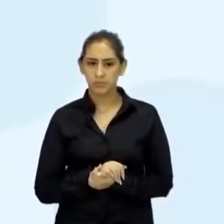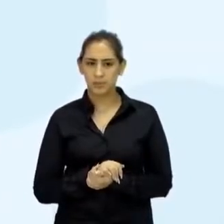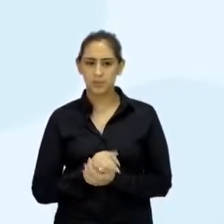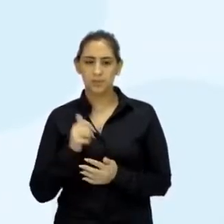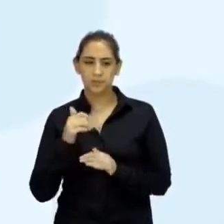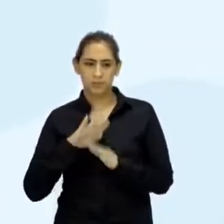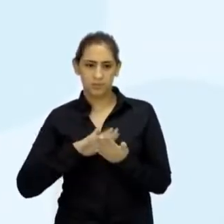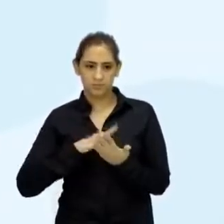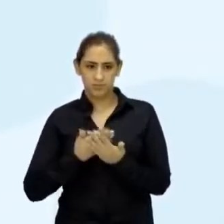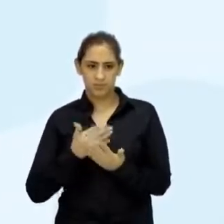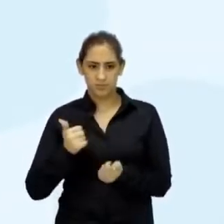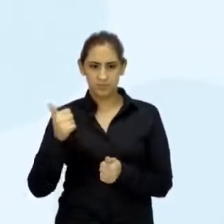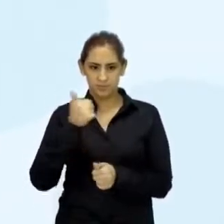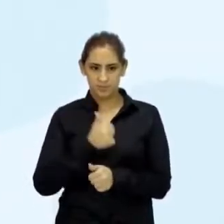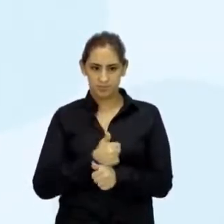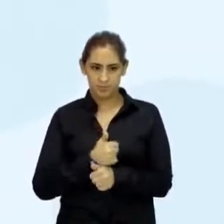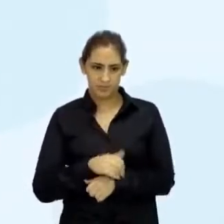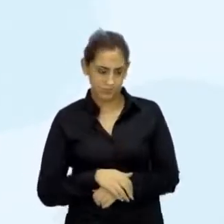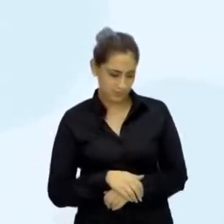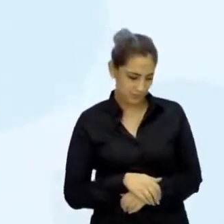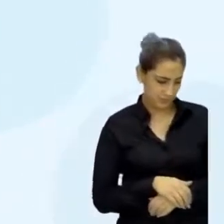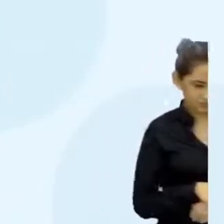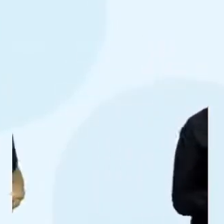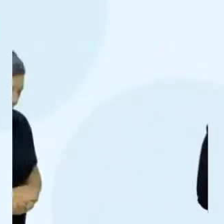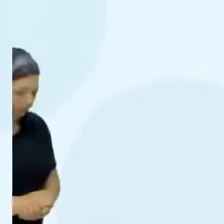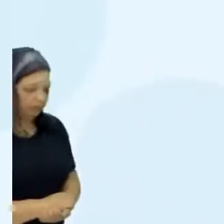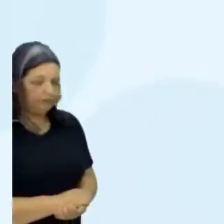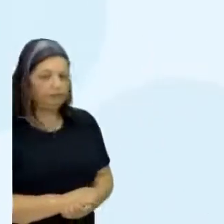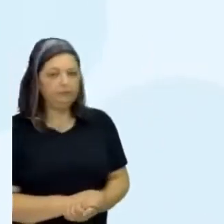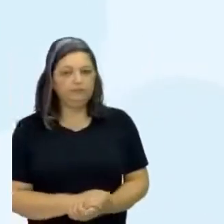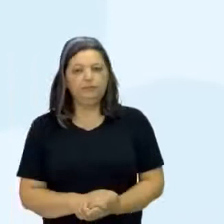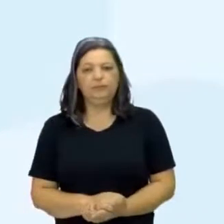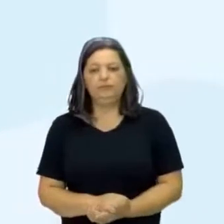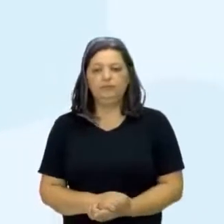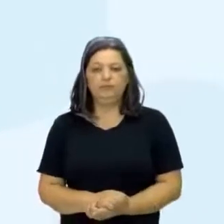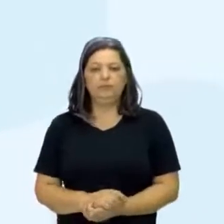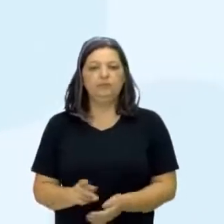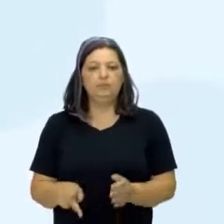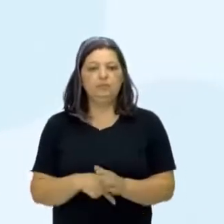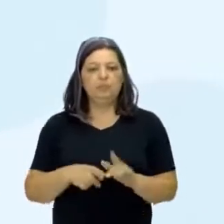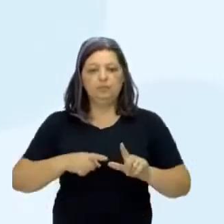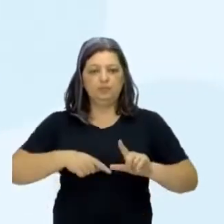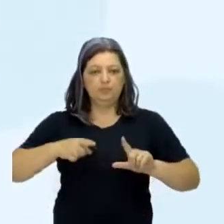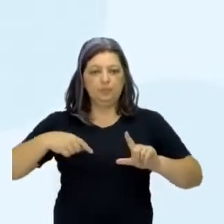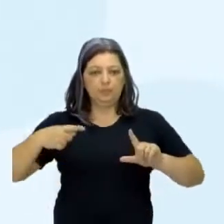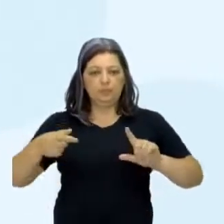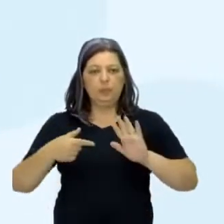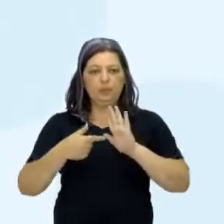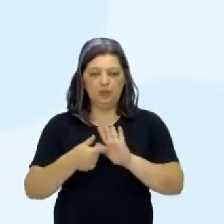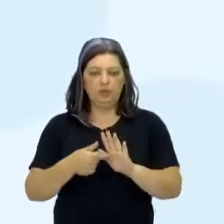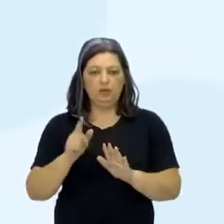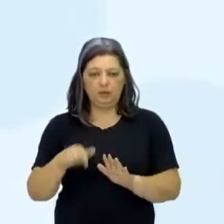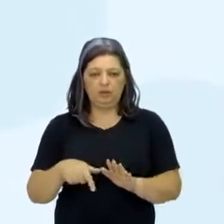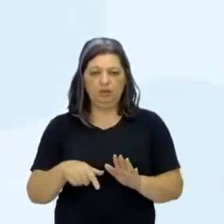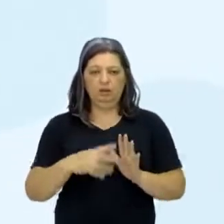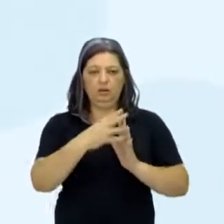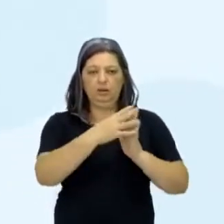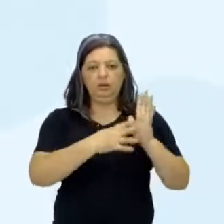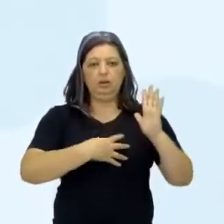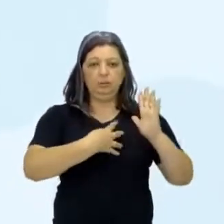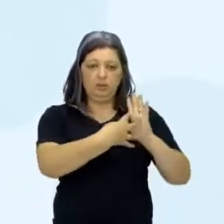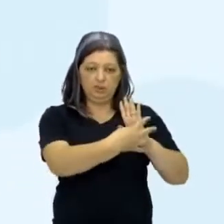é do outro que eles estão falando com certeza. Acho que não, né? Mas não falaram o que é ainda. Esse aí não, esse é uma